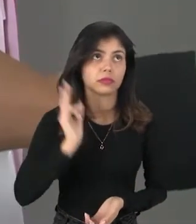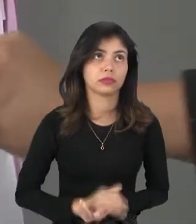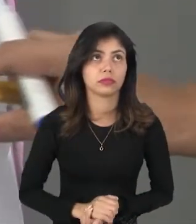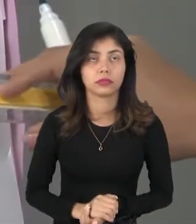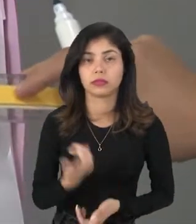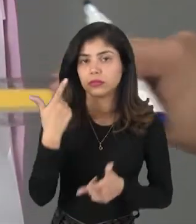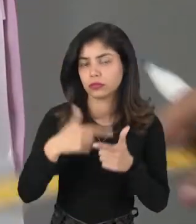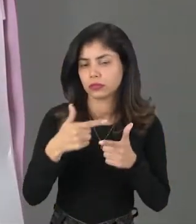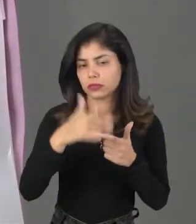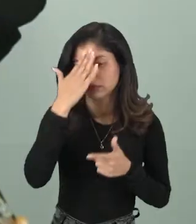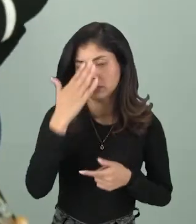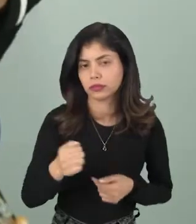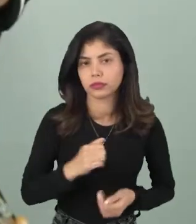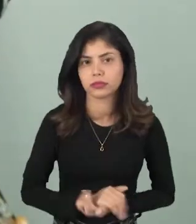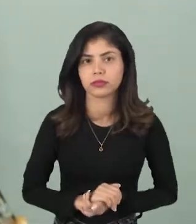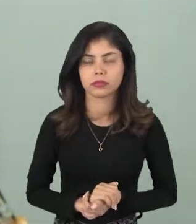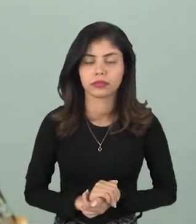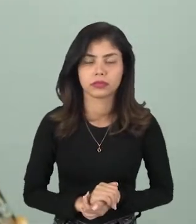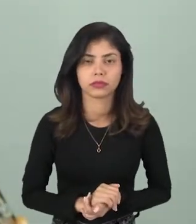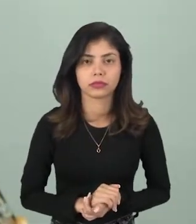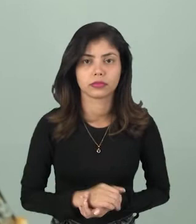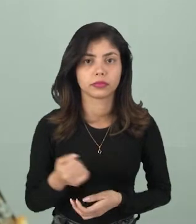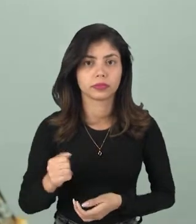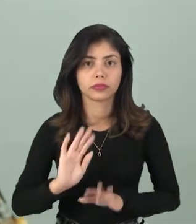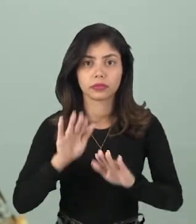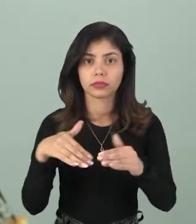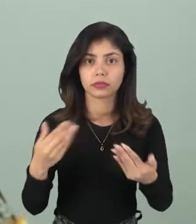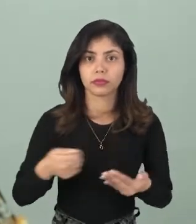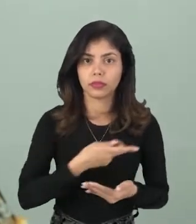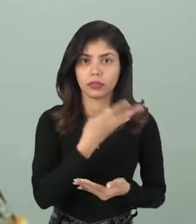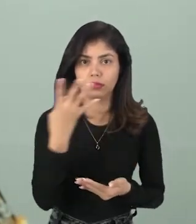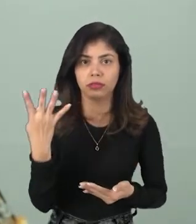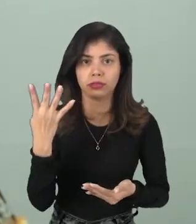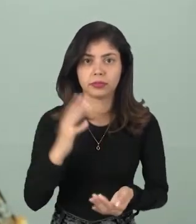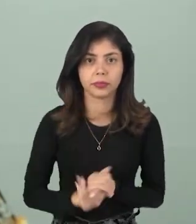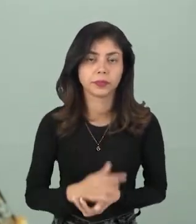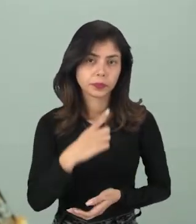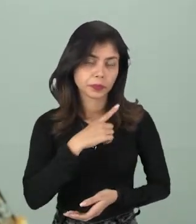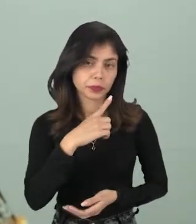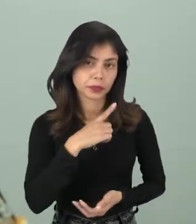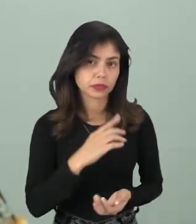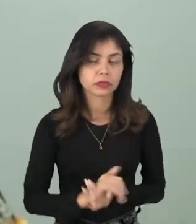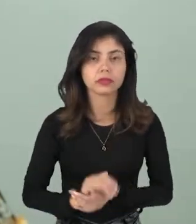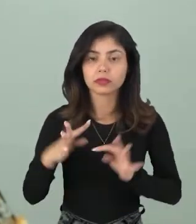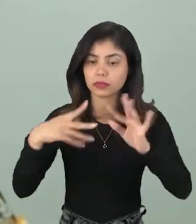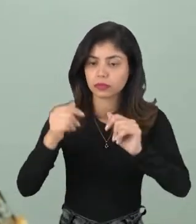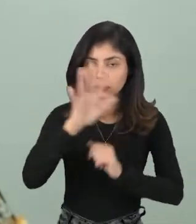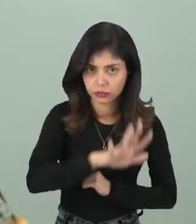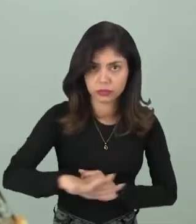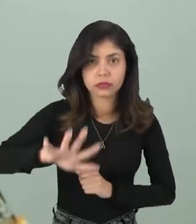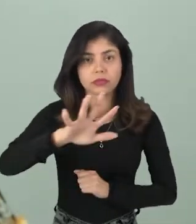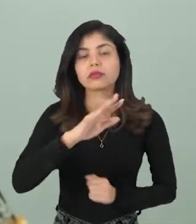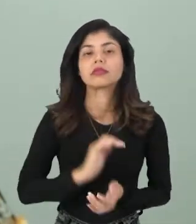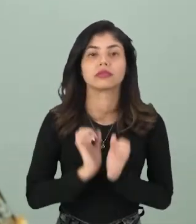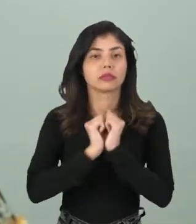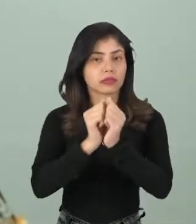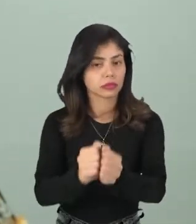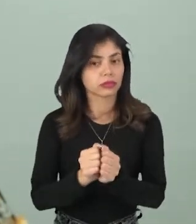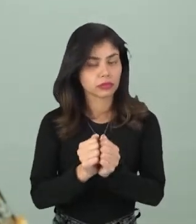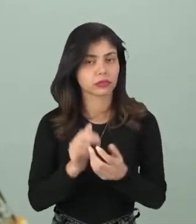e o que o problema quer saber o problema quer saber qual será a quantidade de Laços ao todo ou seja